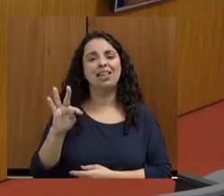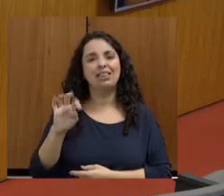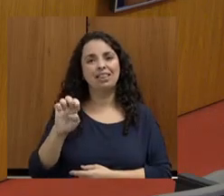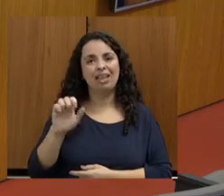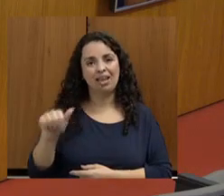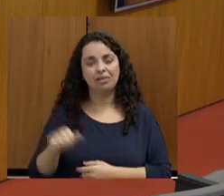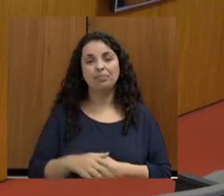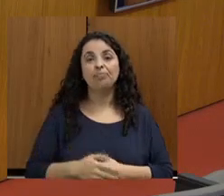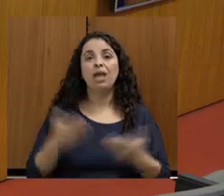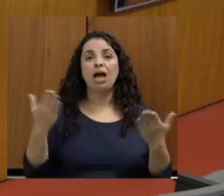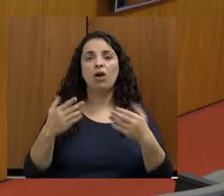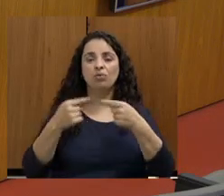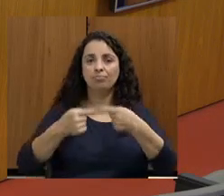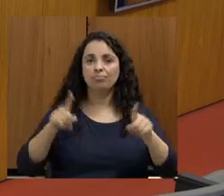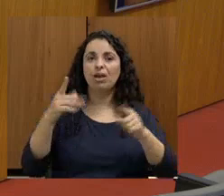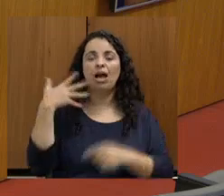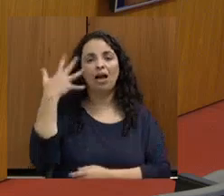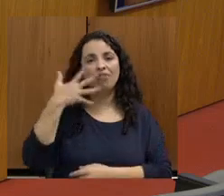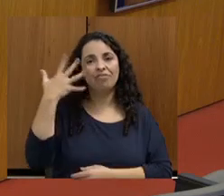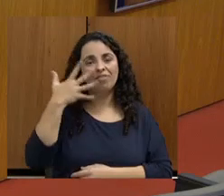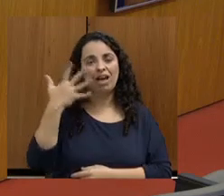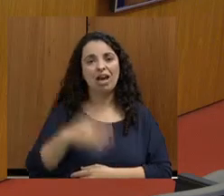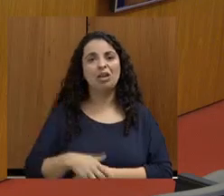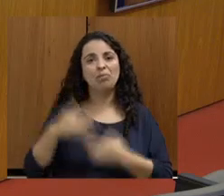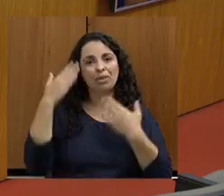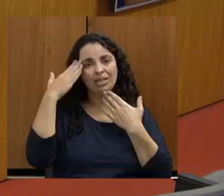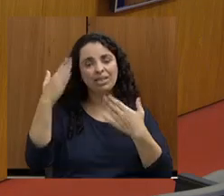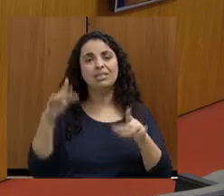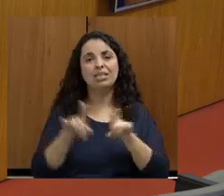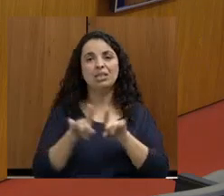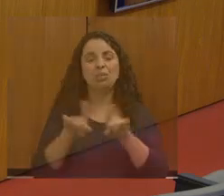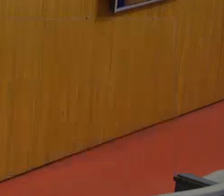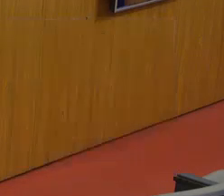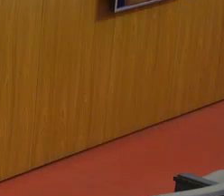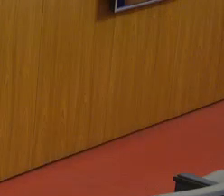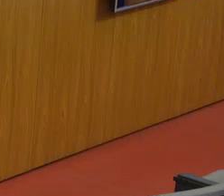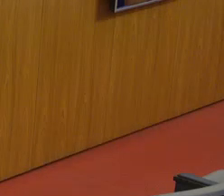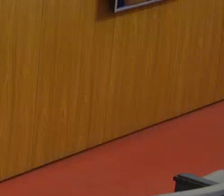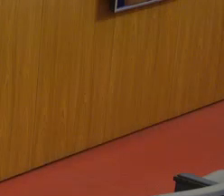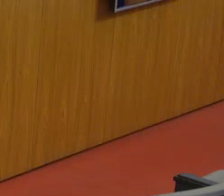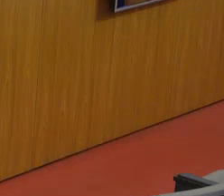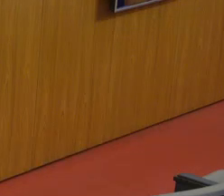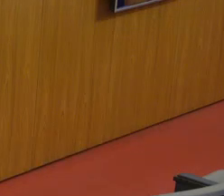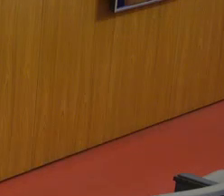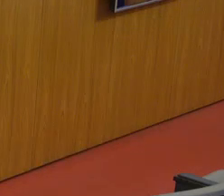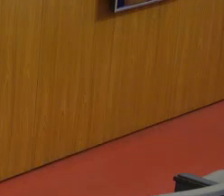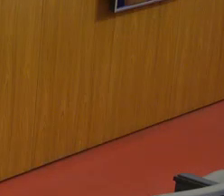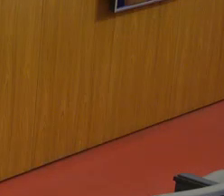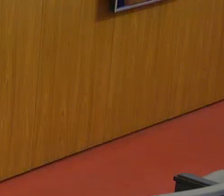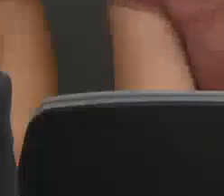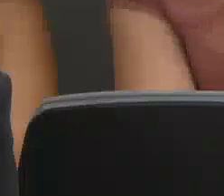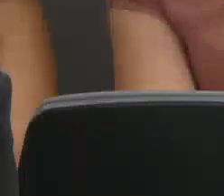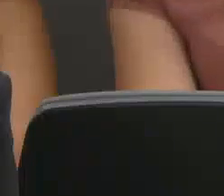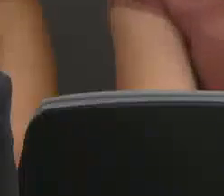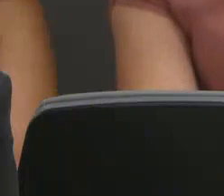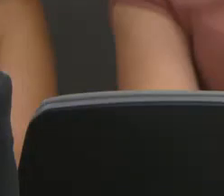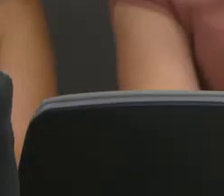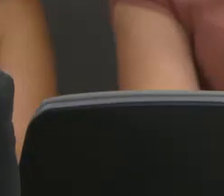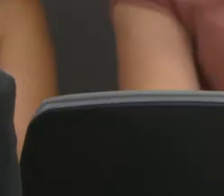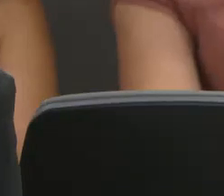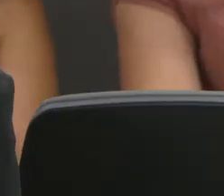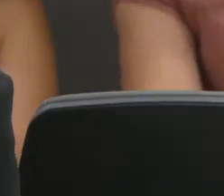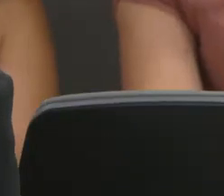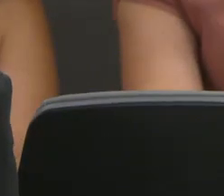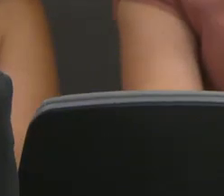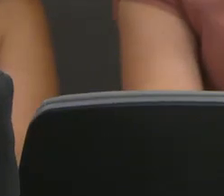agradecer também, registrar, daqui a pouquinho eu passo a fala para ela, para a Zeisa Dojo, que é